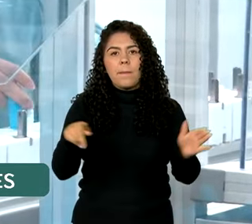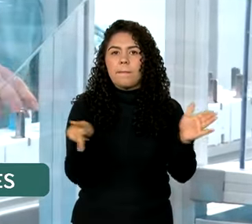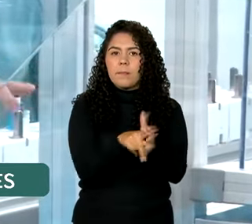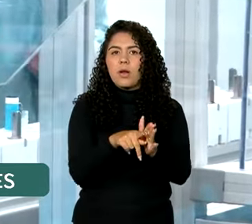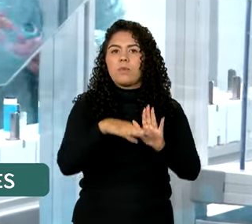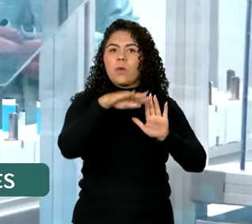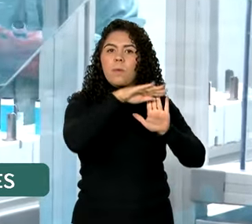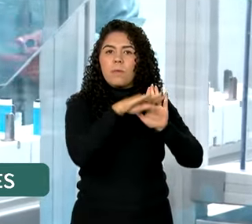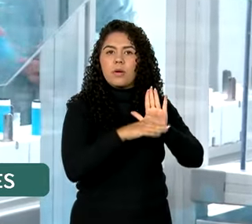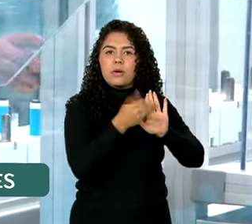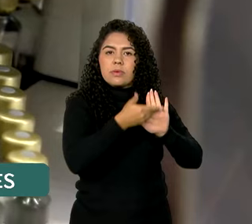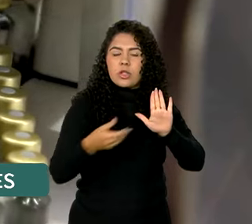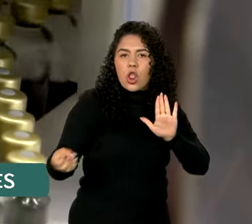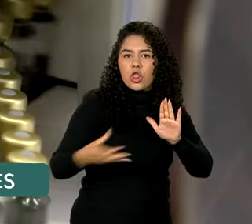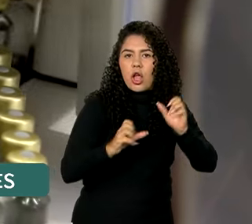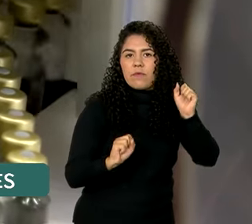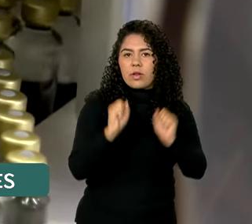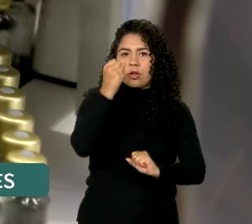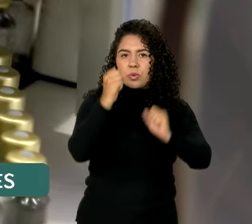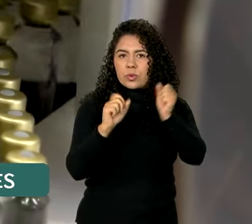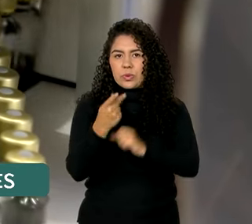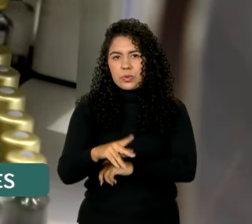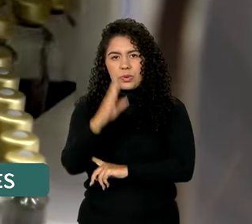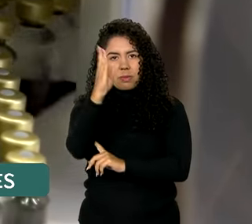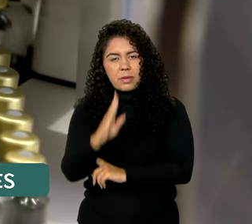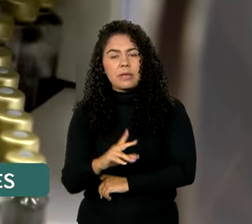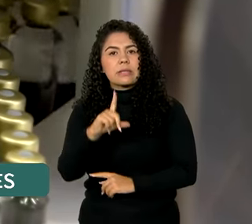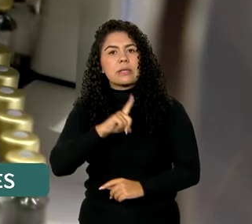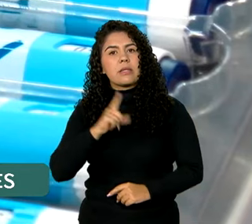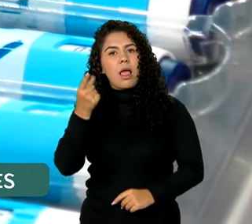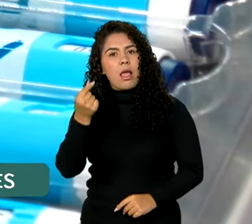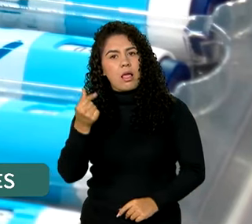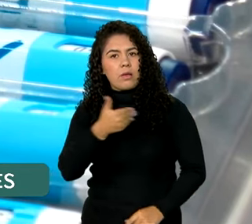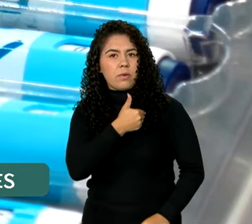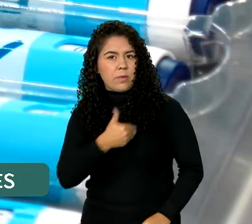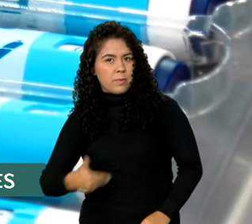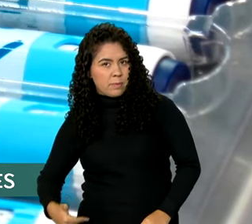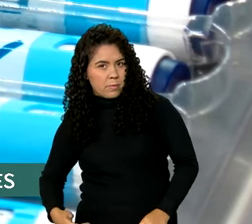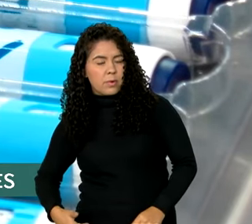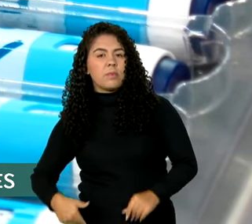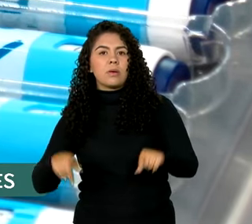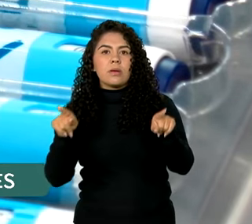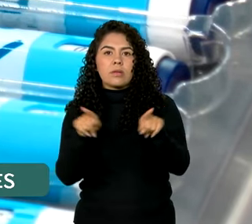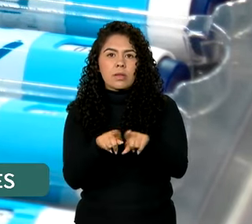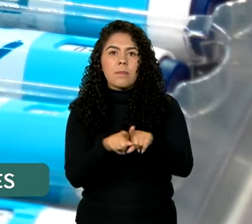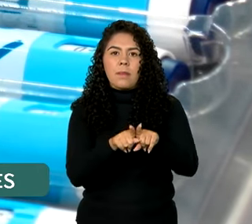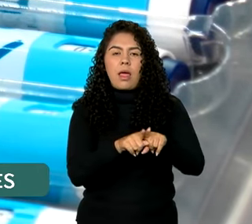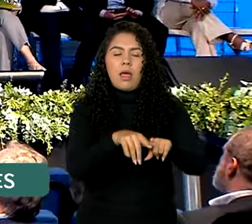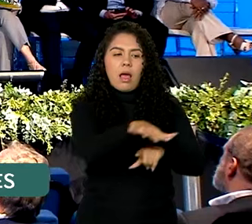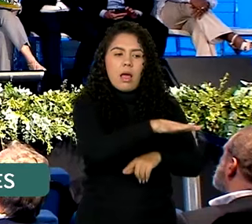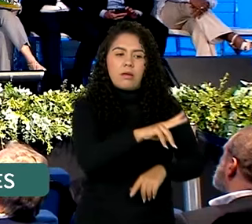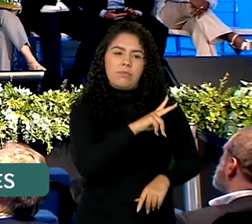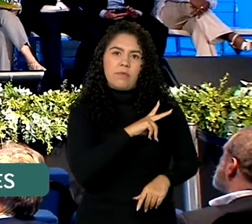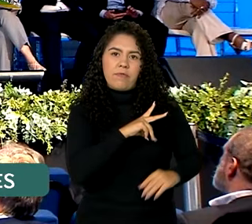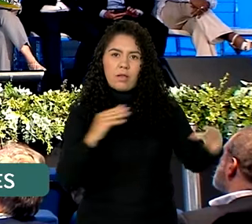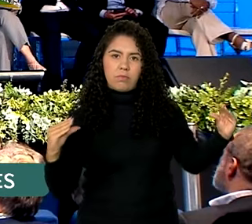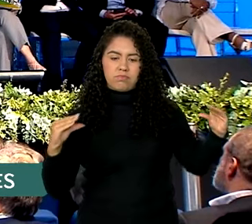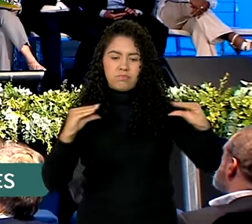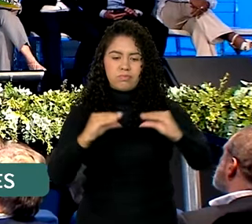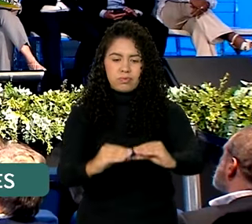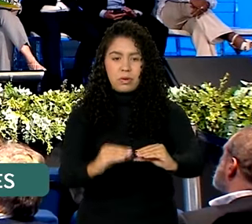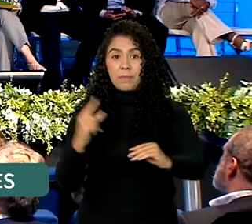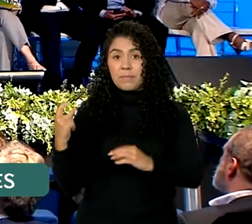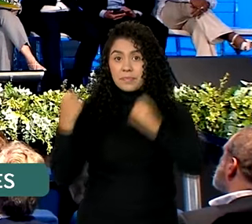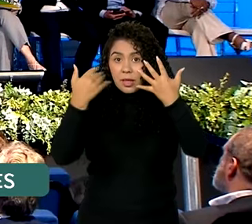programa Nova Indústria Brasil, que prevê o uso de recursos públicos para atrair investimentos privados. Essa é uma